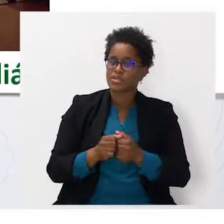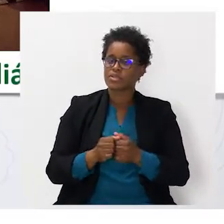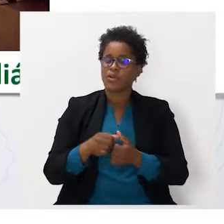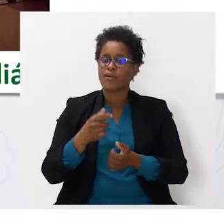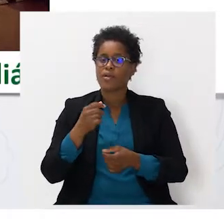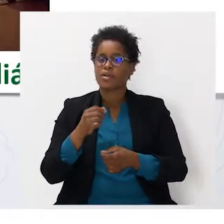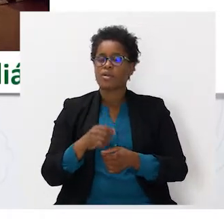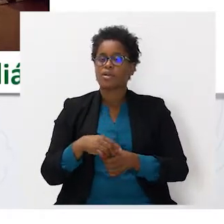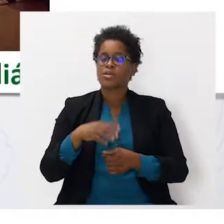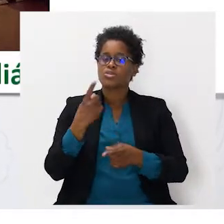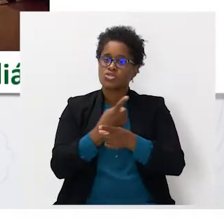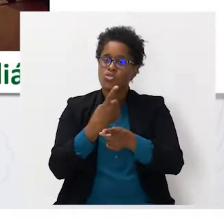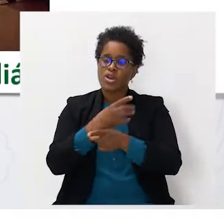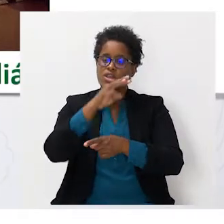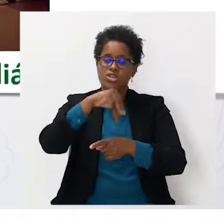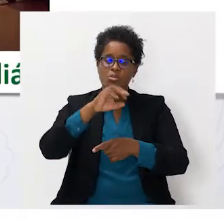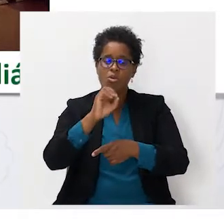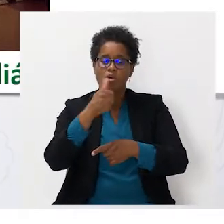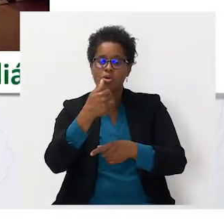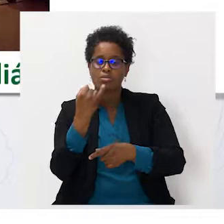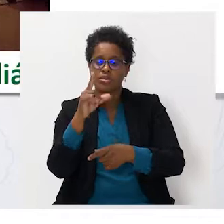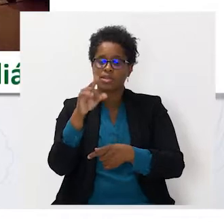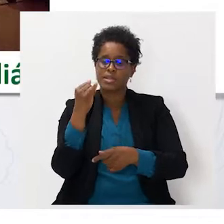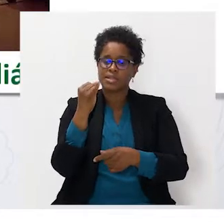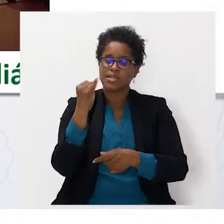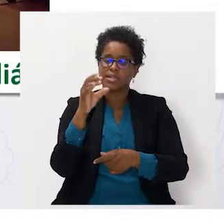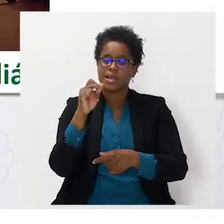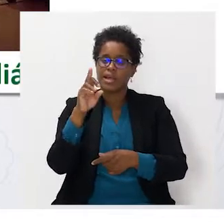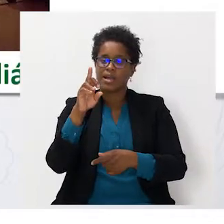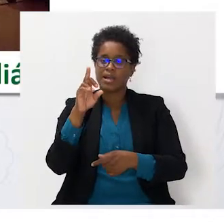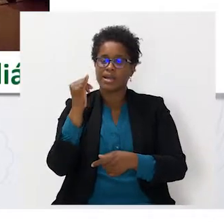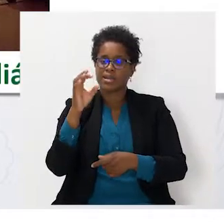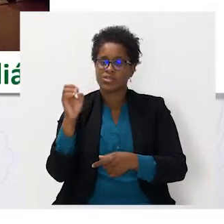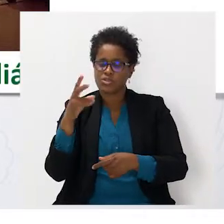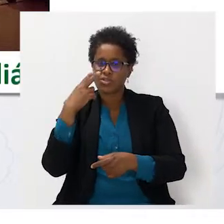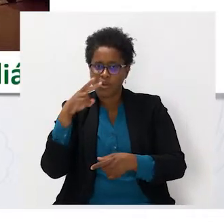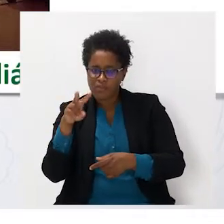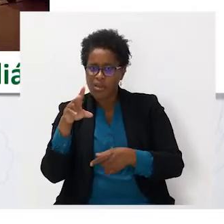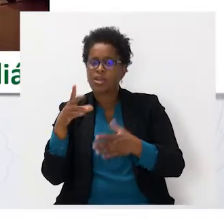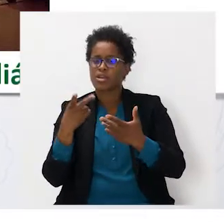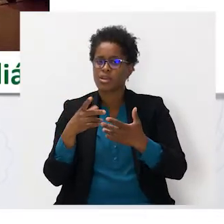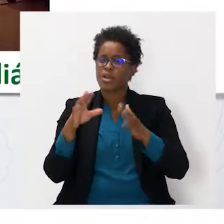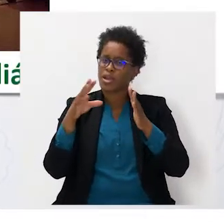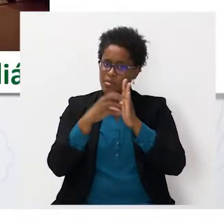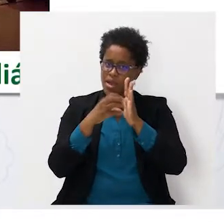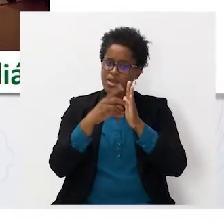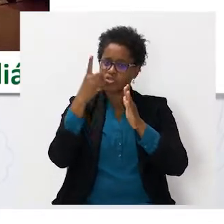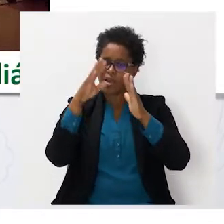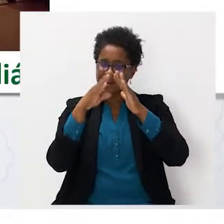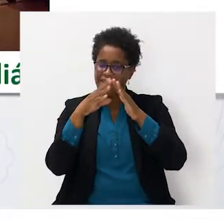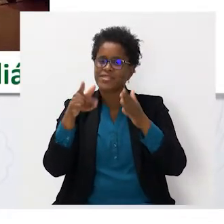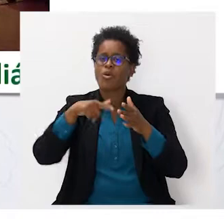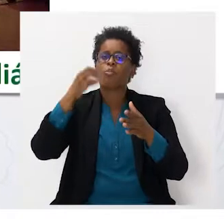dos mobiliários. O que são mobiliários? Vocês estão a observar a imagem? É uma casa, não é? Como é que está a